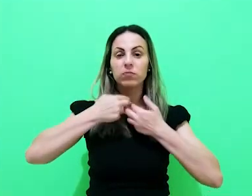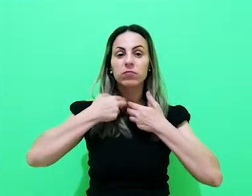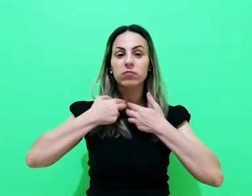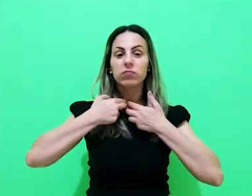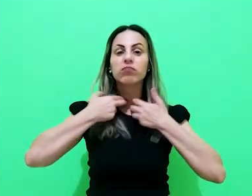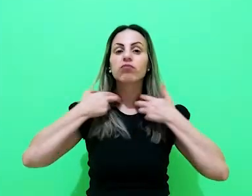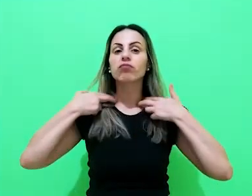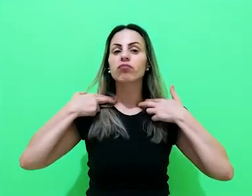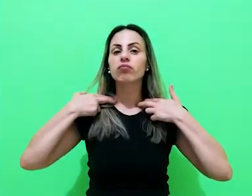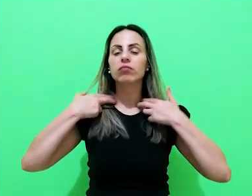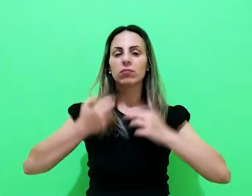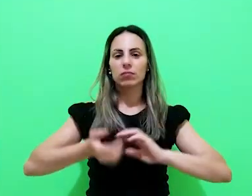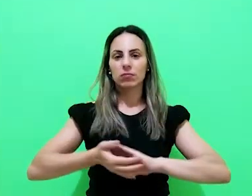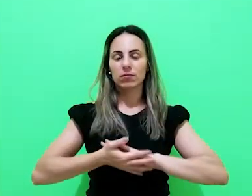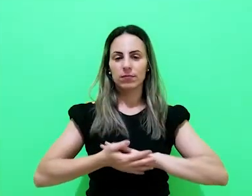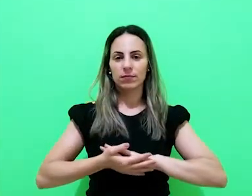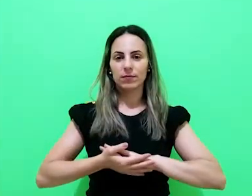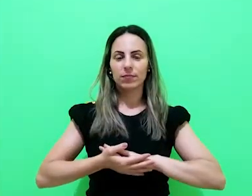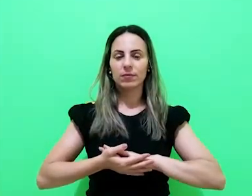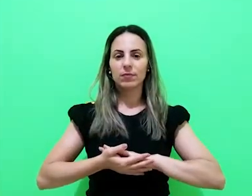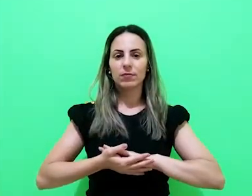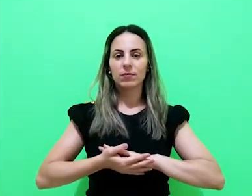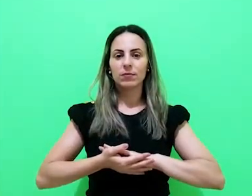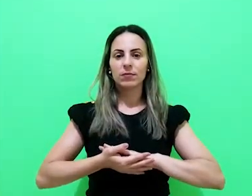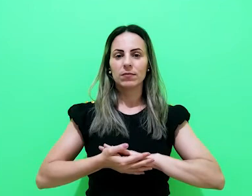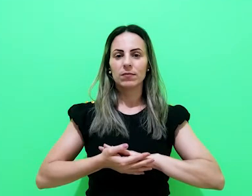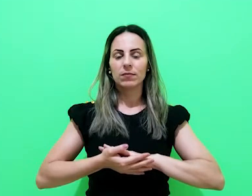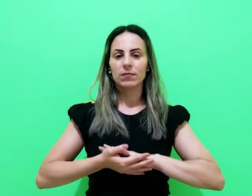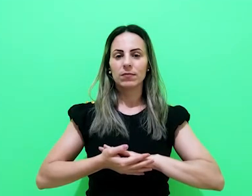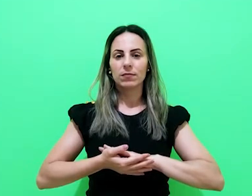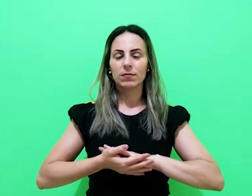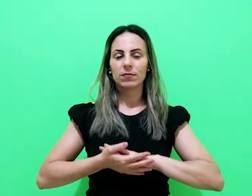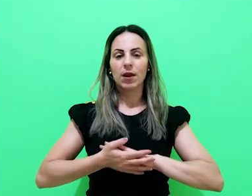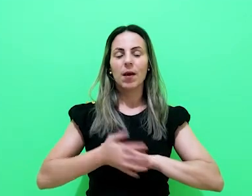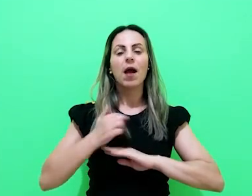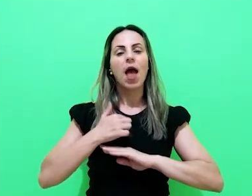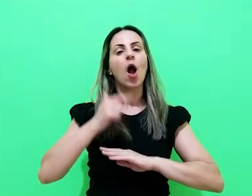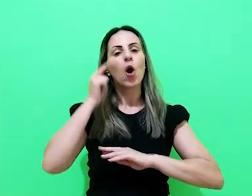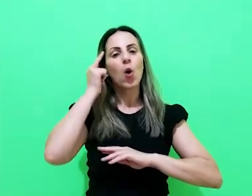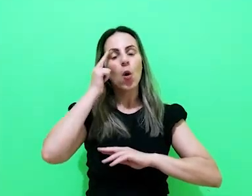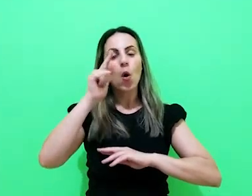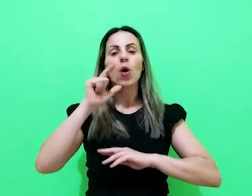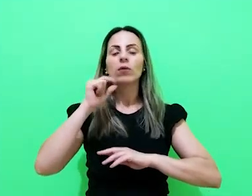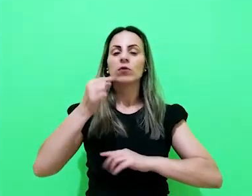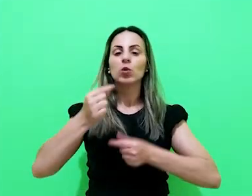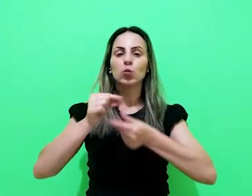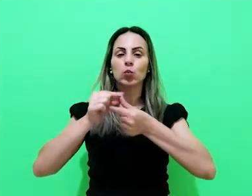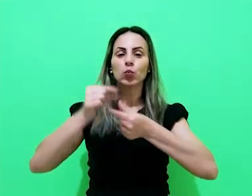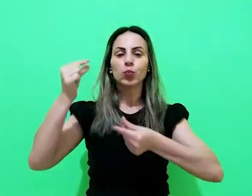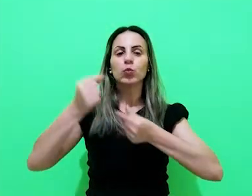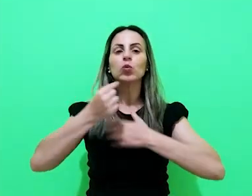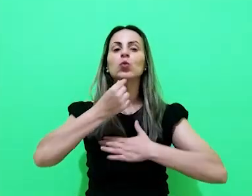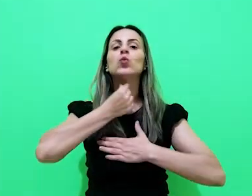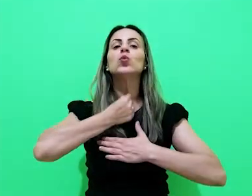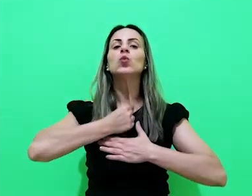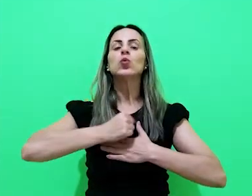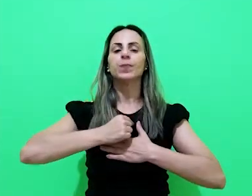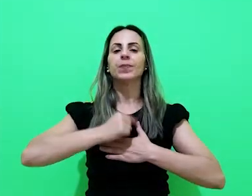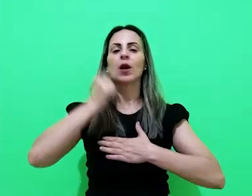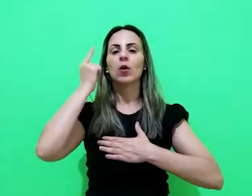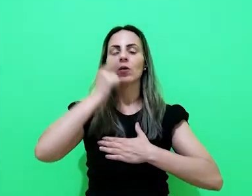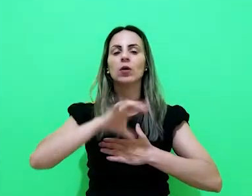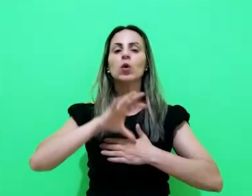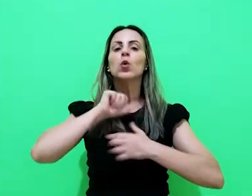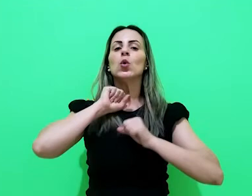Eu vou alargar esse orifício para eu poder passar a cânula para esse paciente voltar